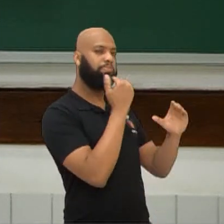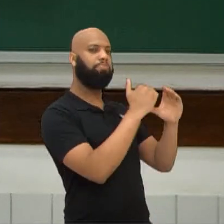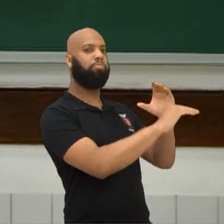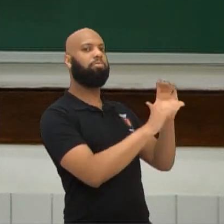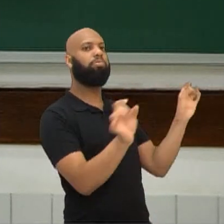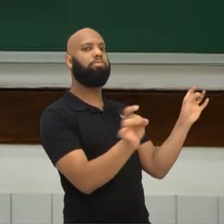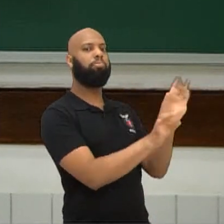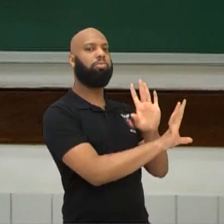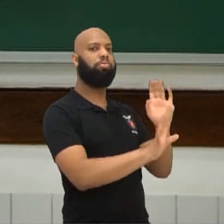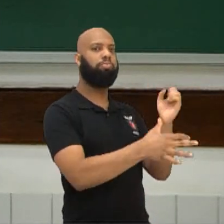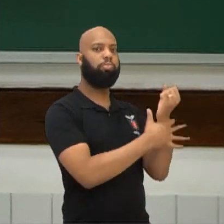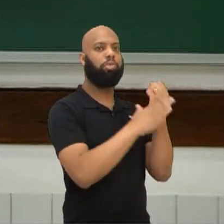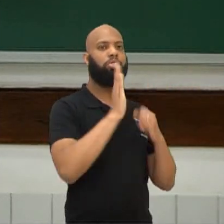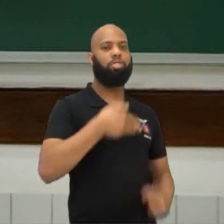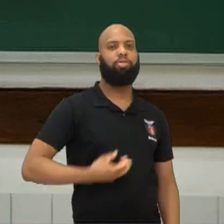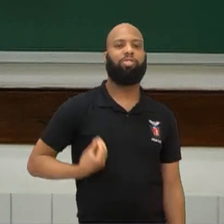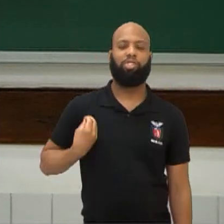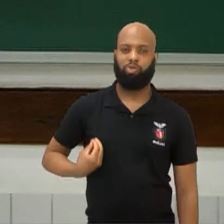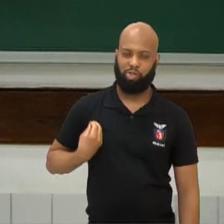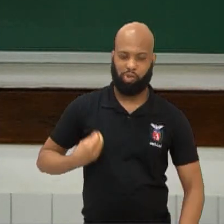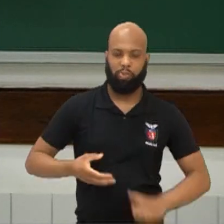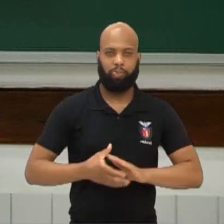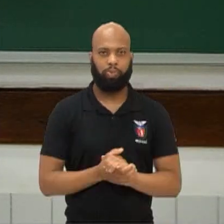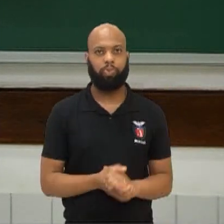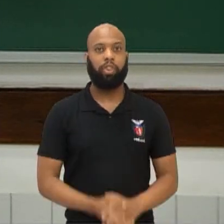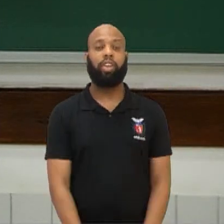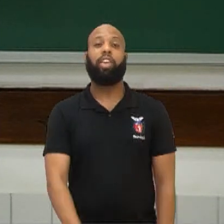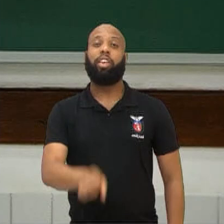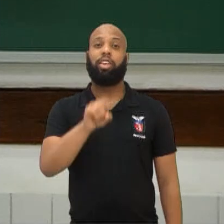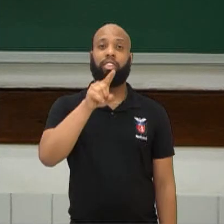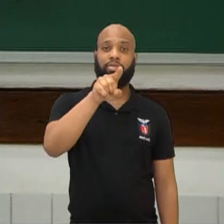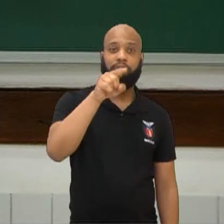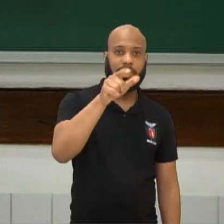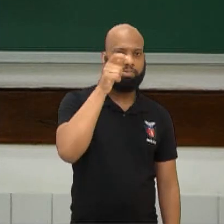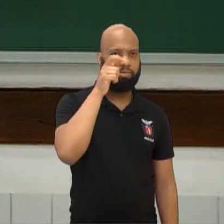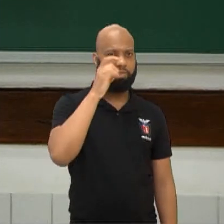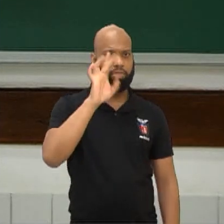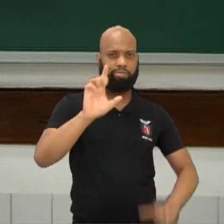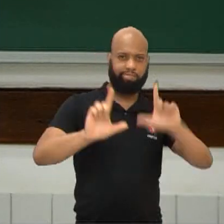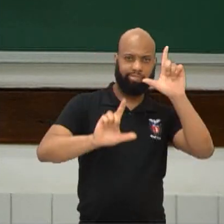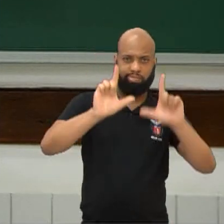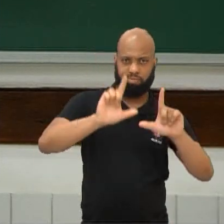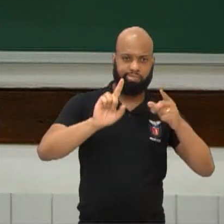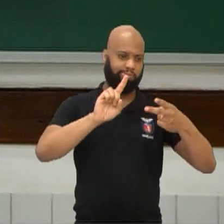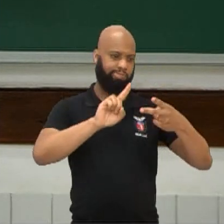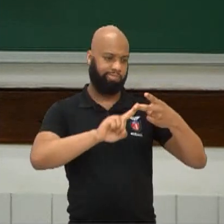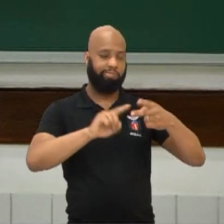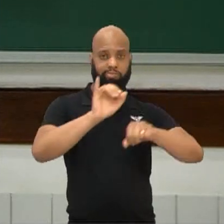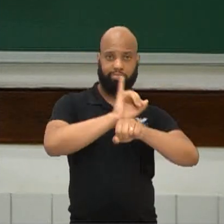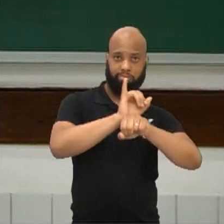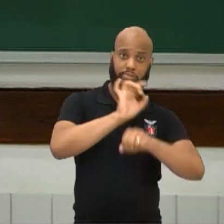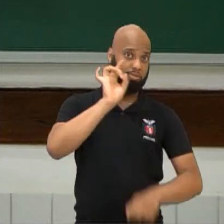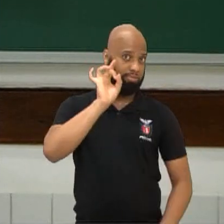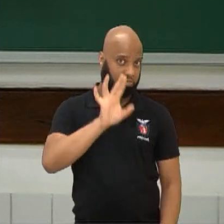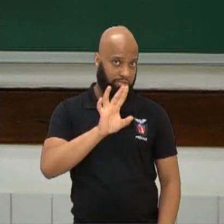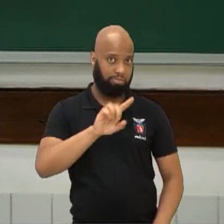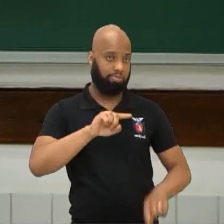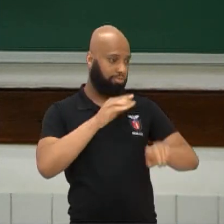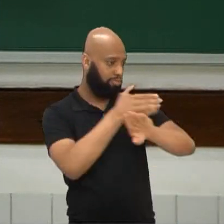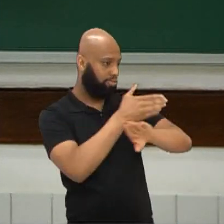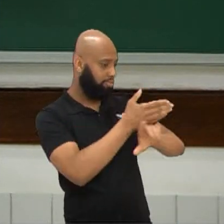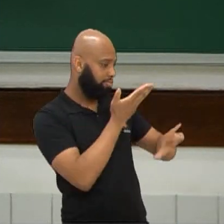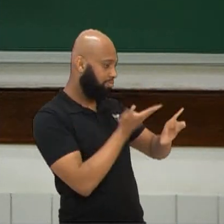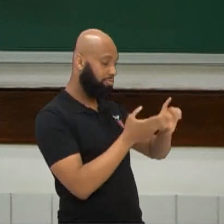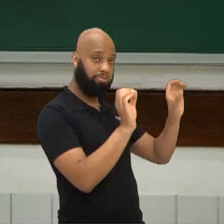realizar a atividade, enviar e assim a sua presença estará garantida. Para você que assiste pela TV ou